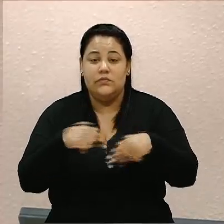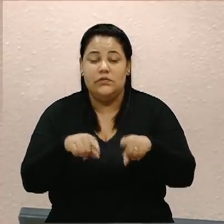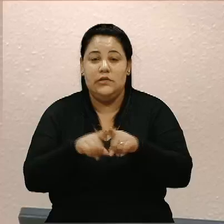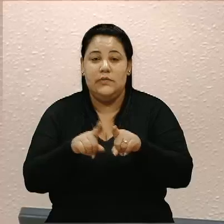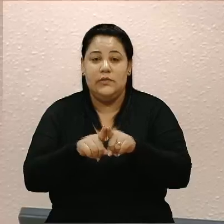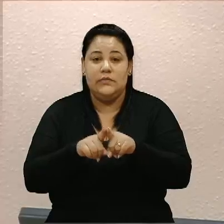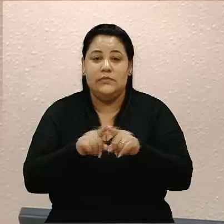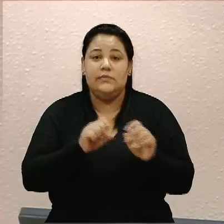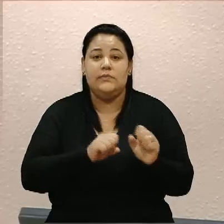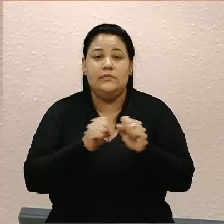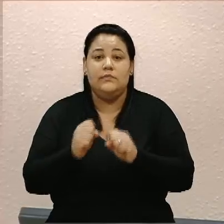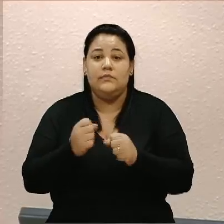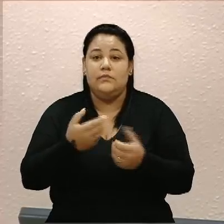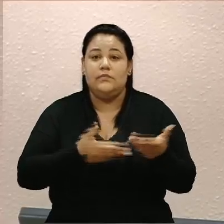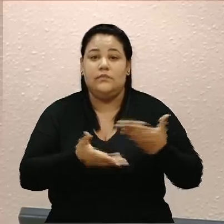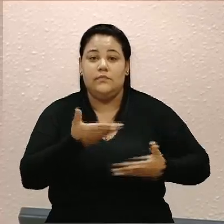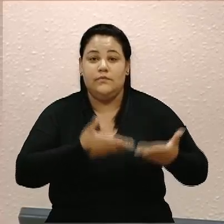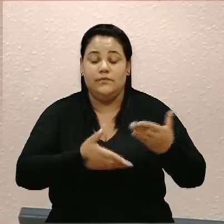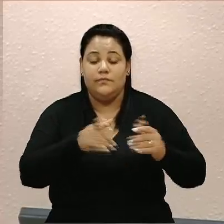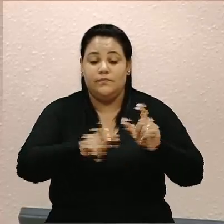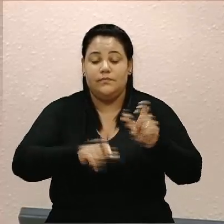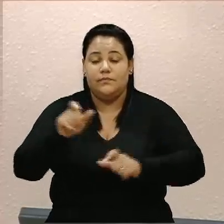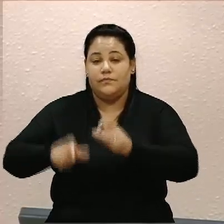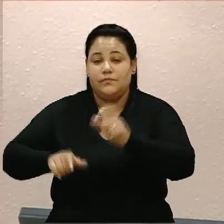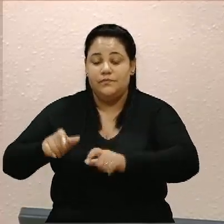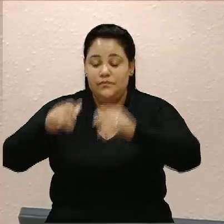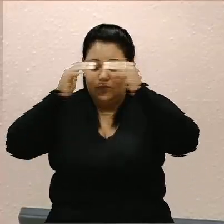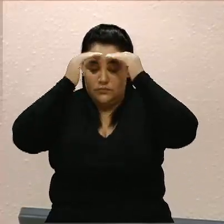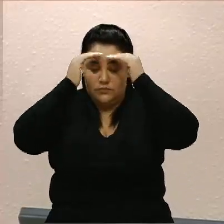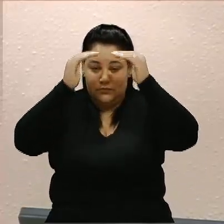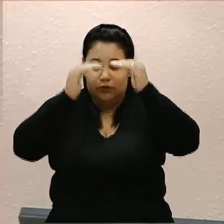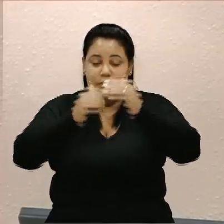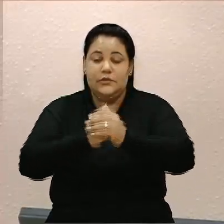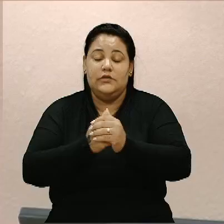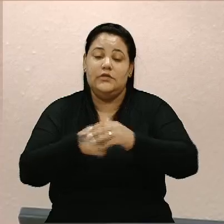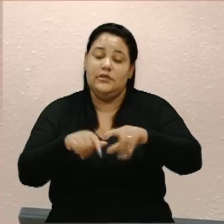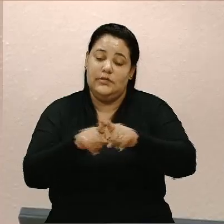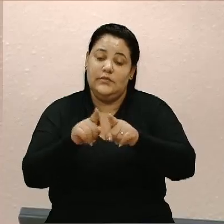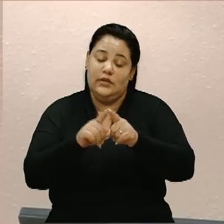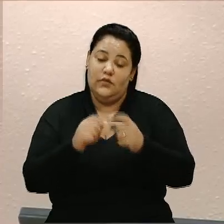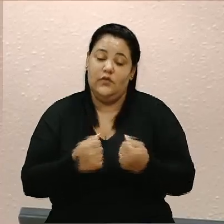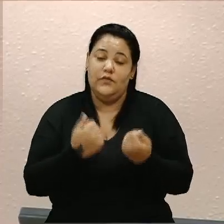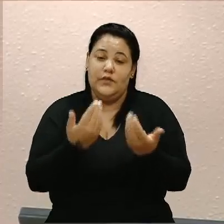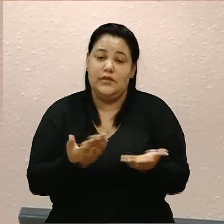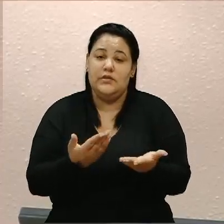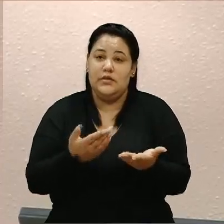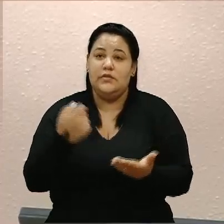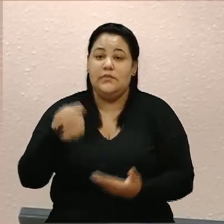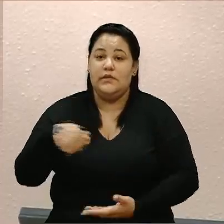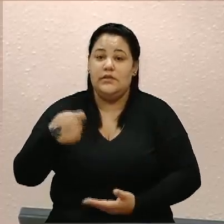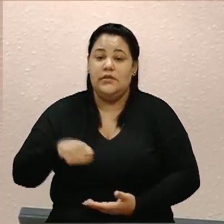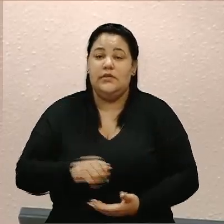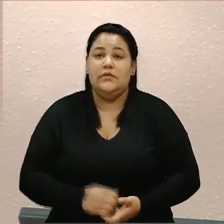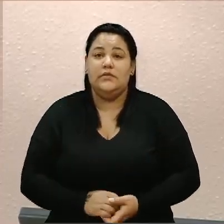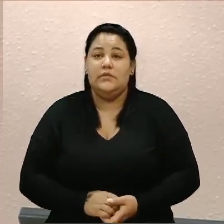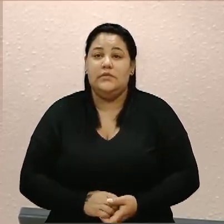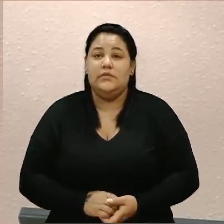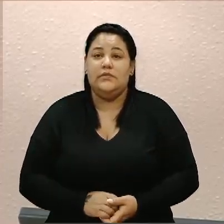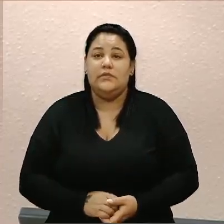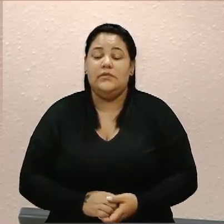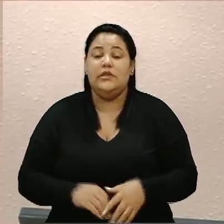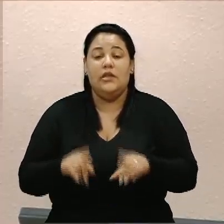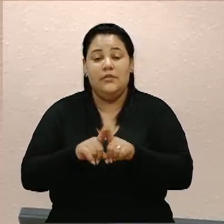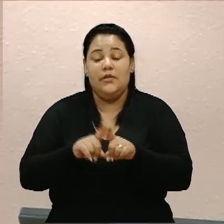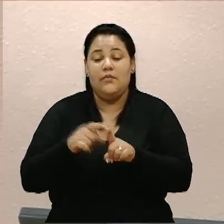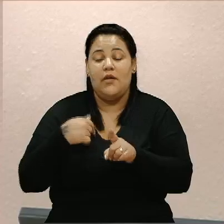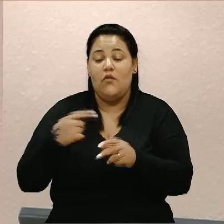para poder atender essas pessoas com a dignidade e oferecendo aquilo que elas precisam. Inclusive, convido aos vereadores